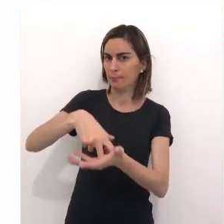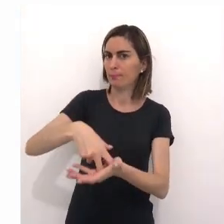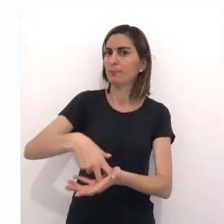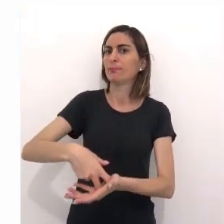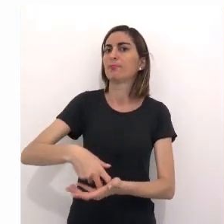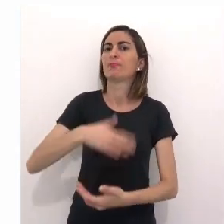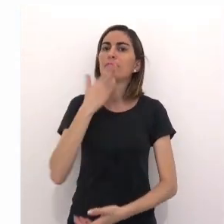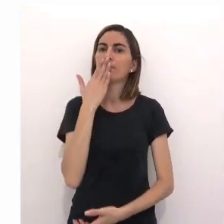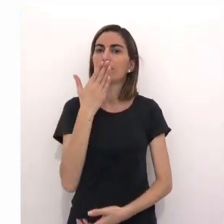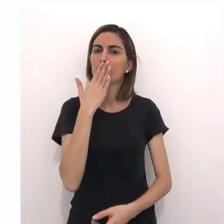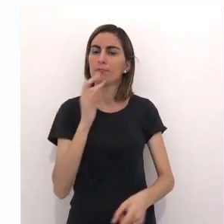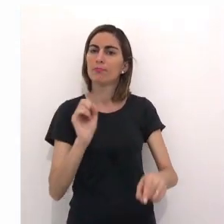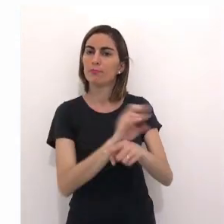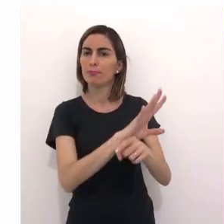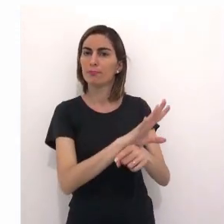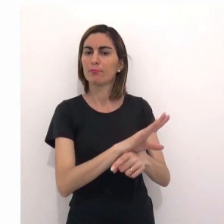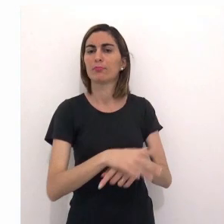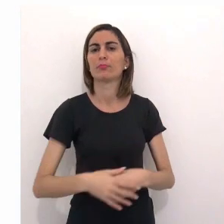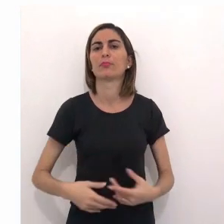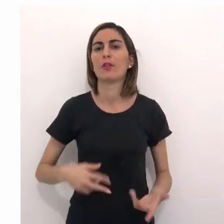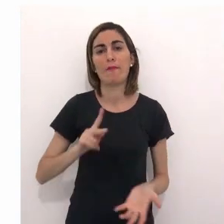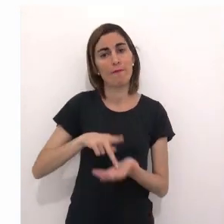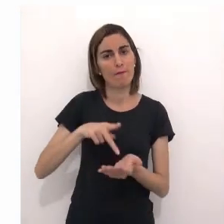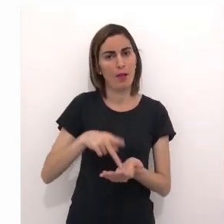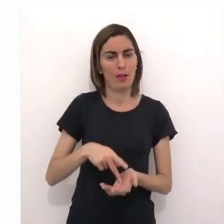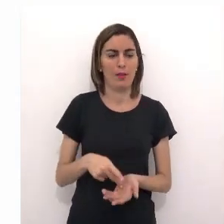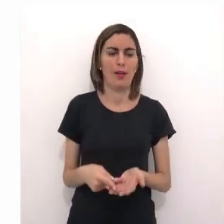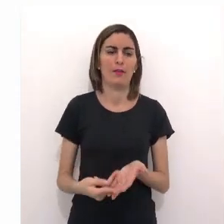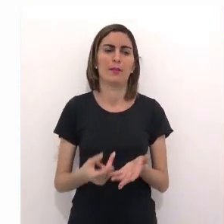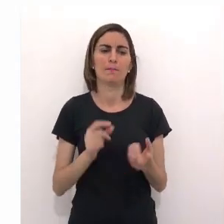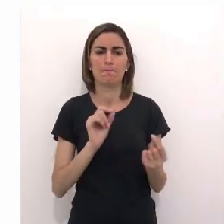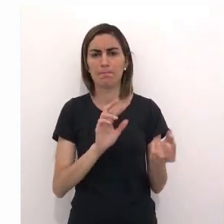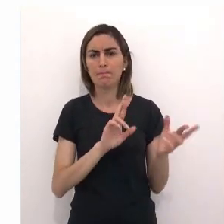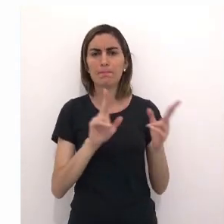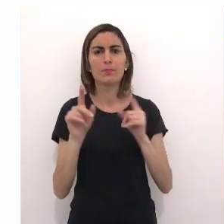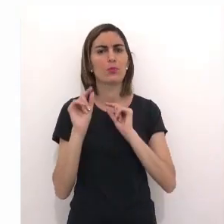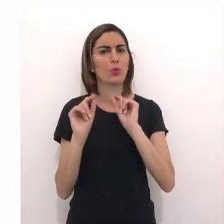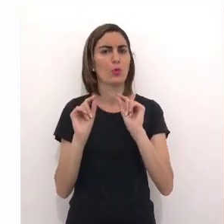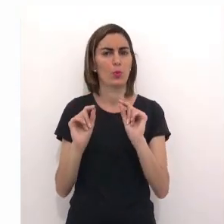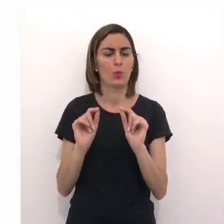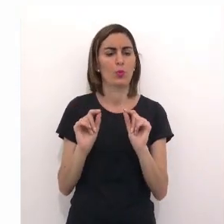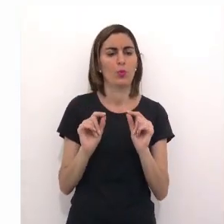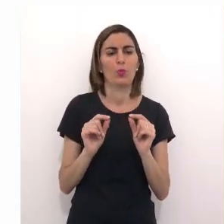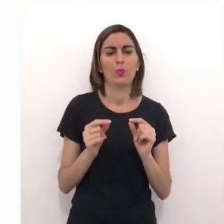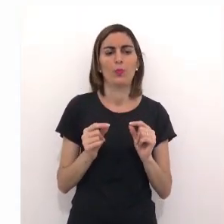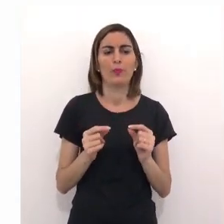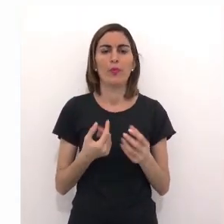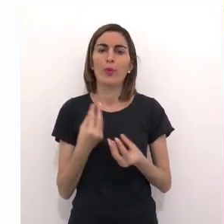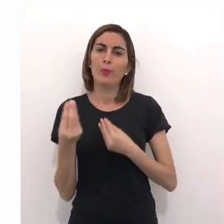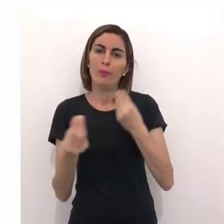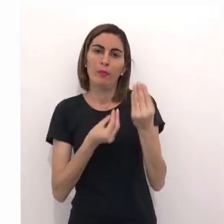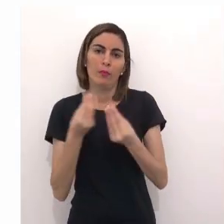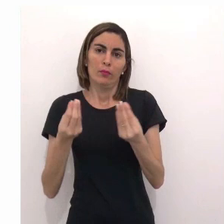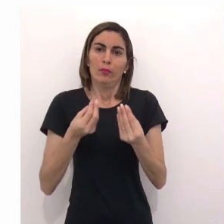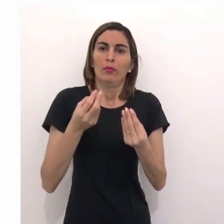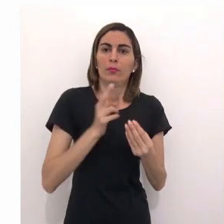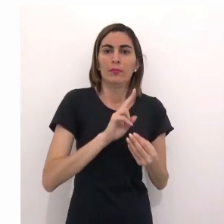traidores. Na verdade, uma metamorfose, né? Punitiva. Como chamou